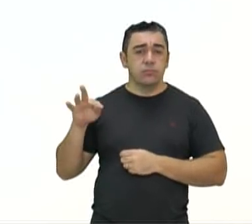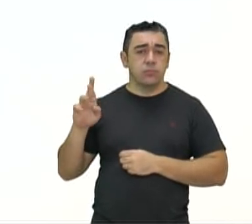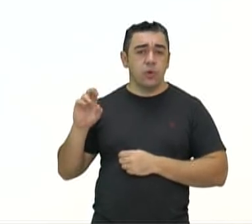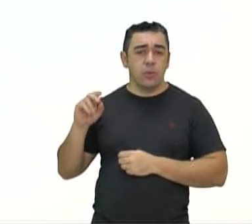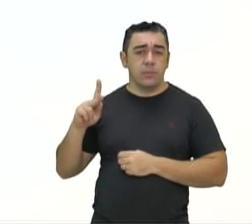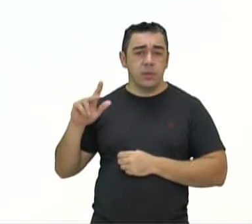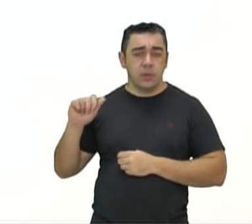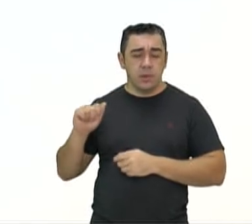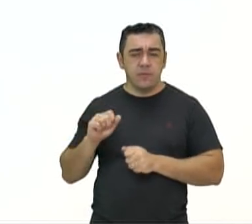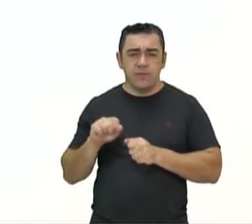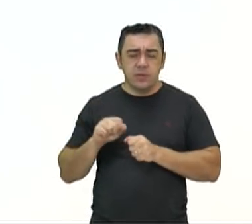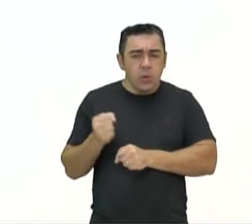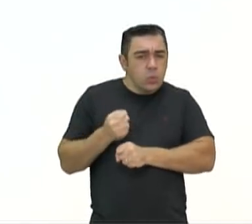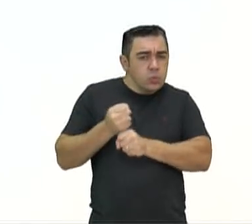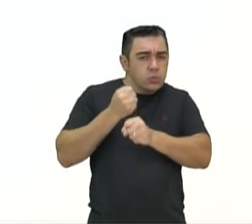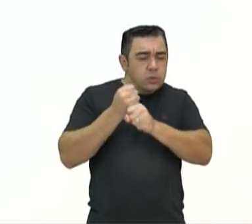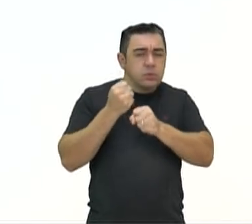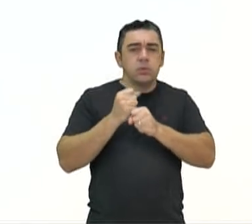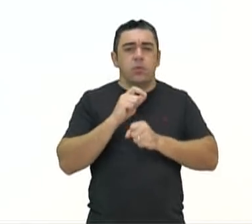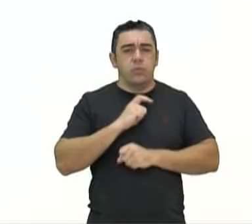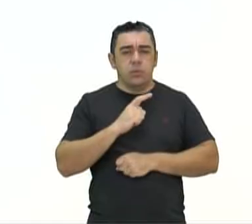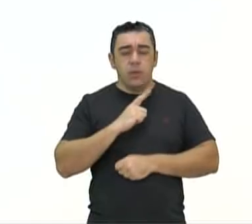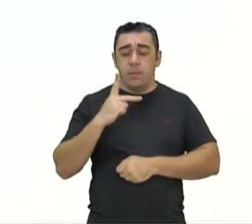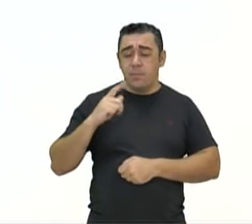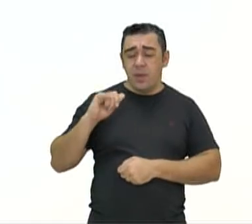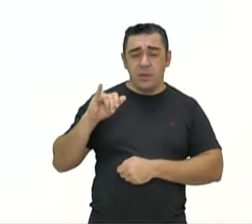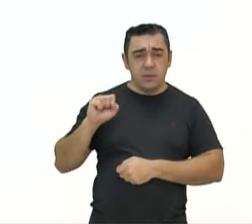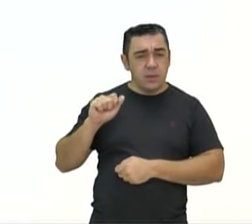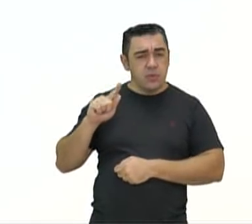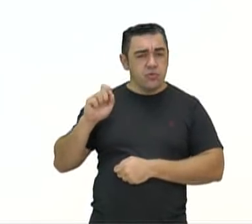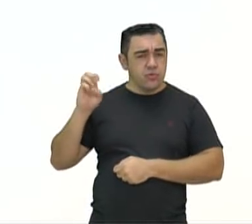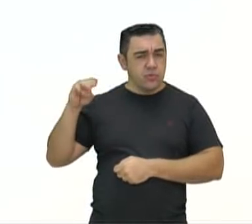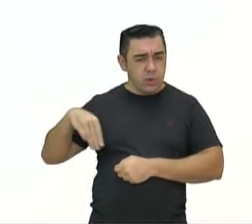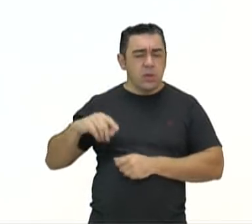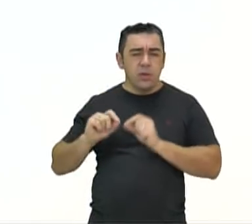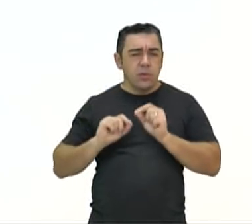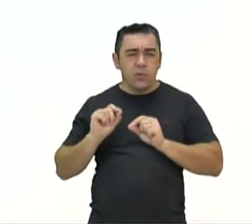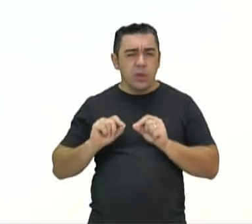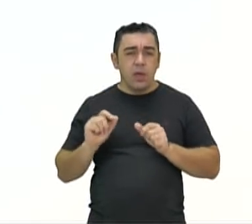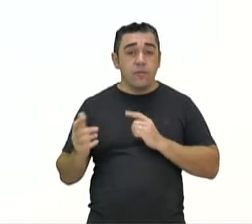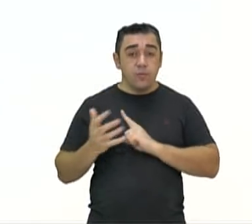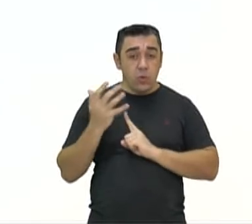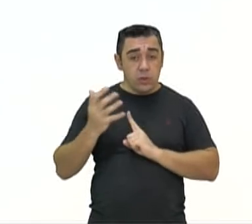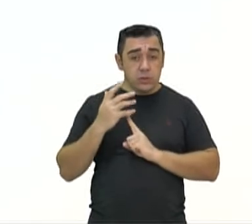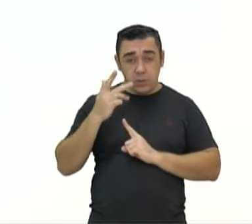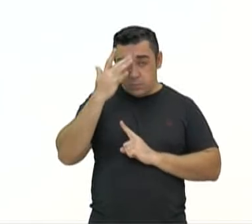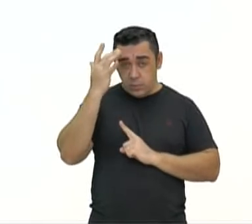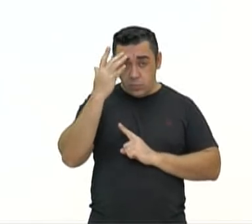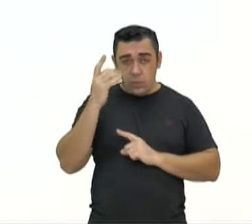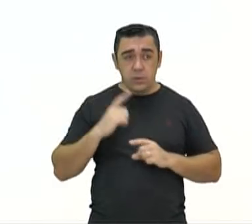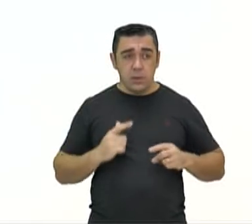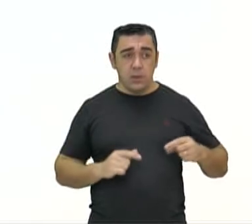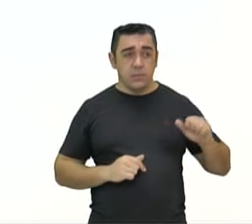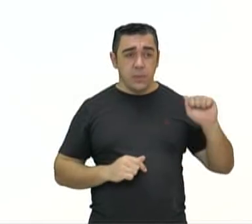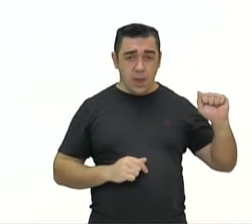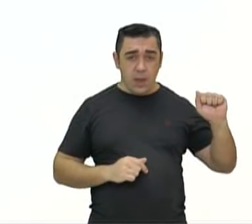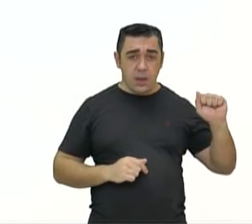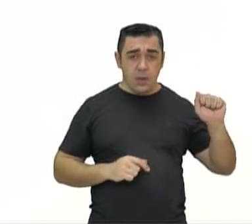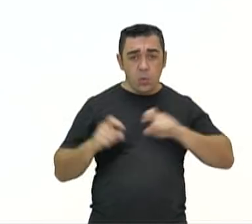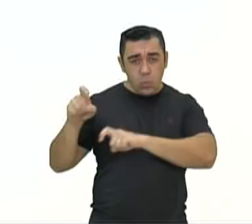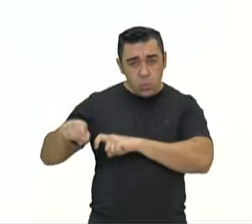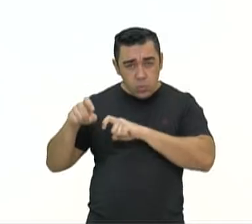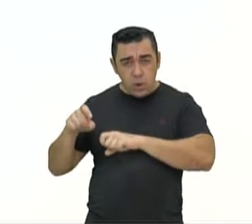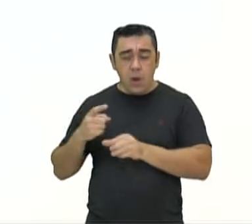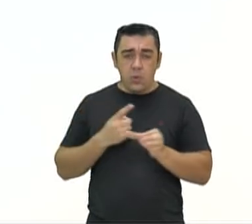construção da paisagem, que influencia o modo de vida da população, está relacionada aos meios rural e urbano,